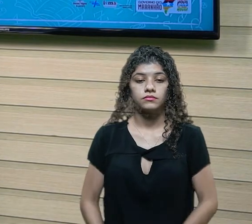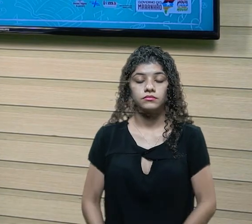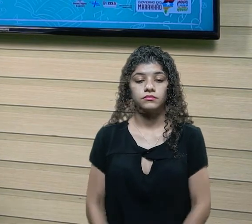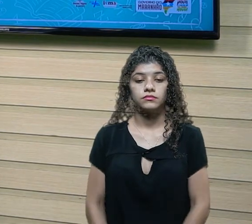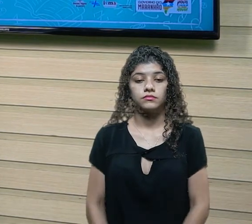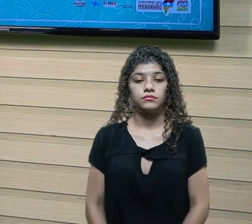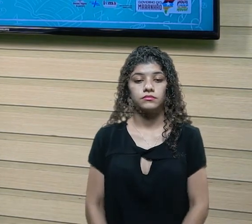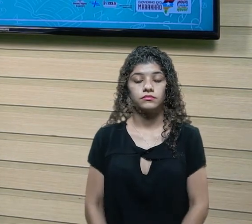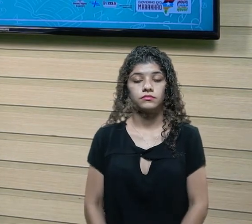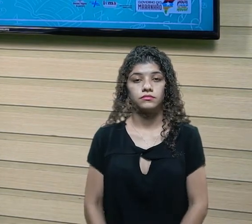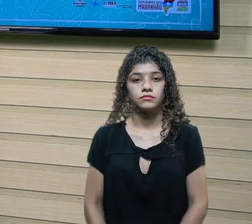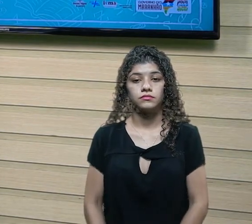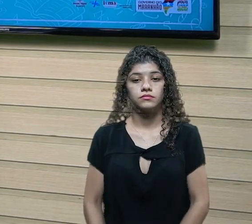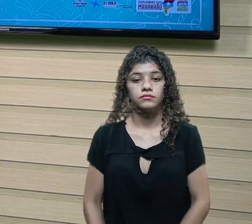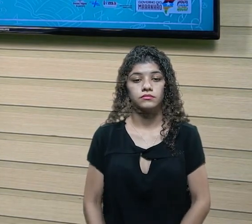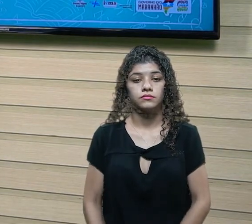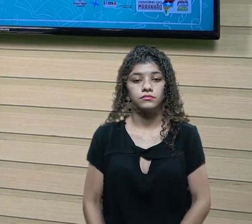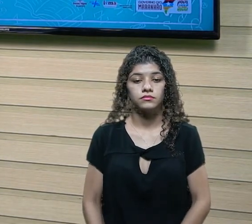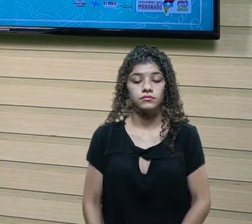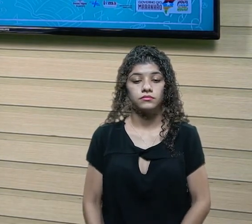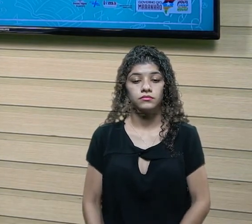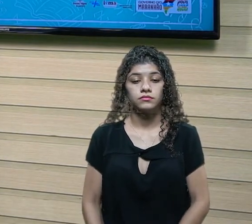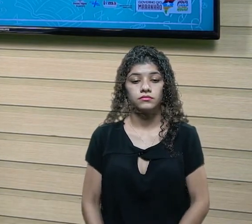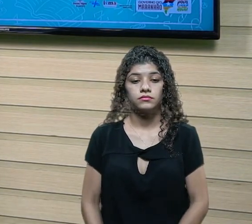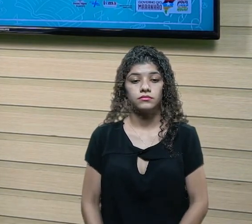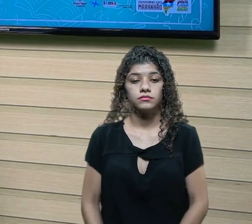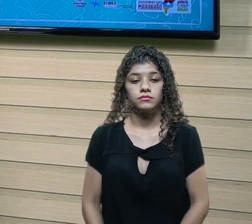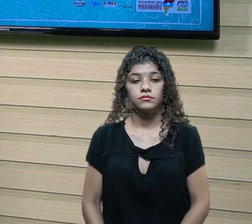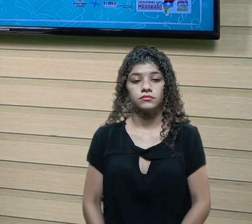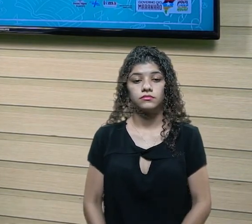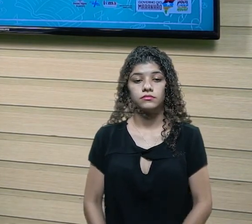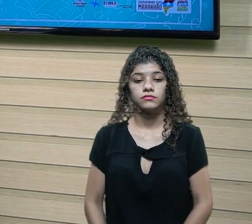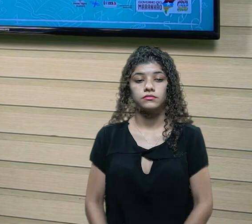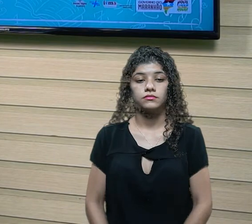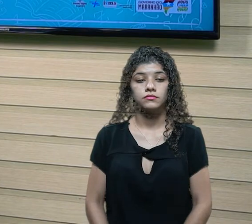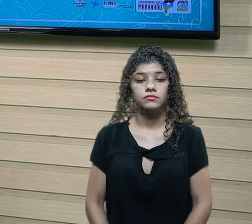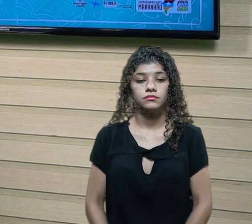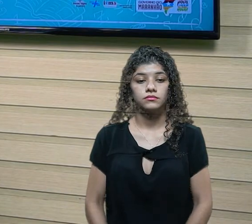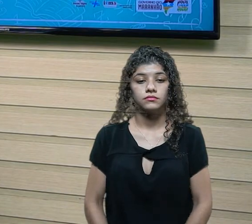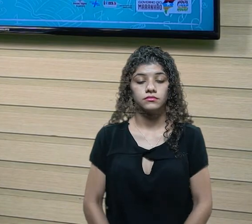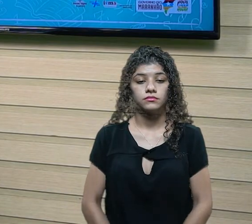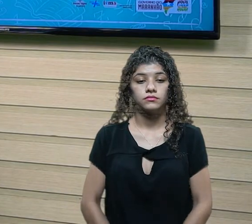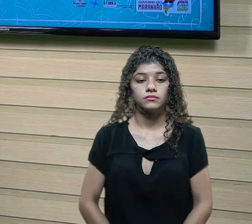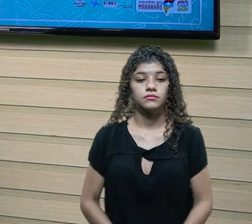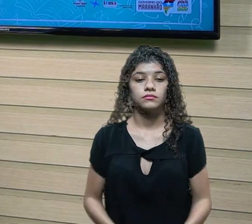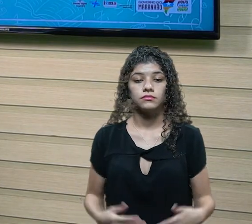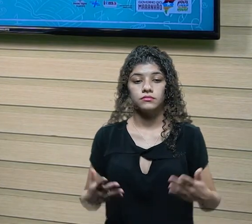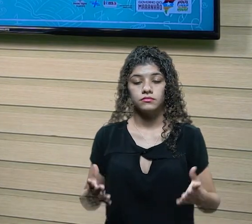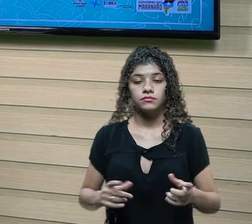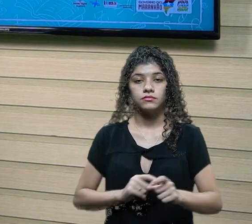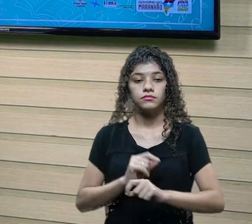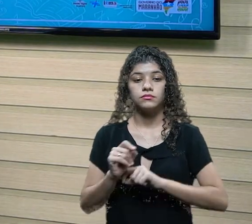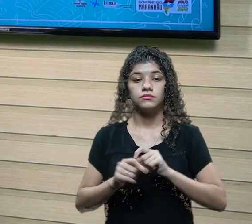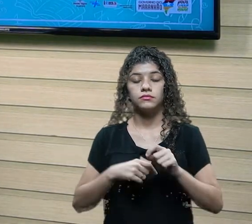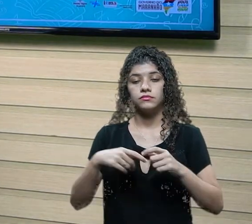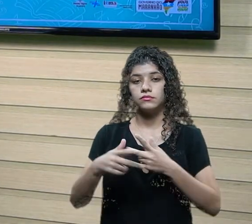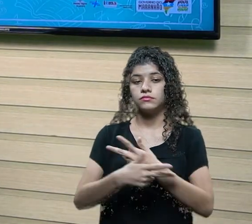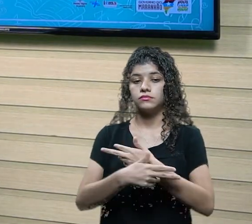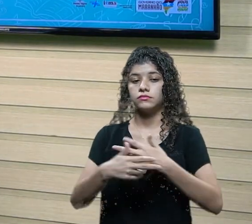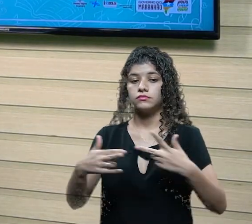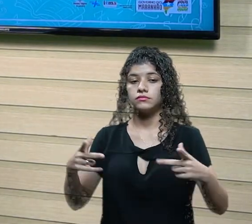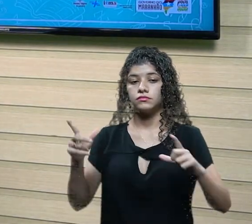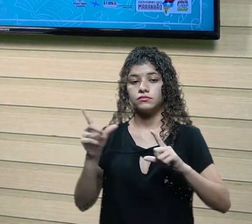você ganha o quando você realiza o check in você ganha uma estrelinha que isso vai